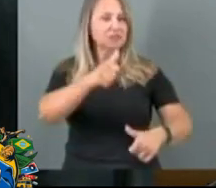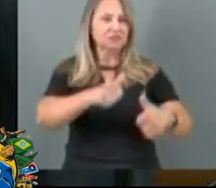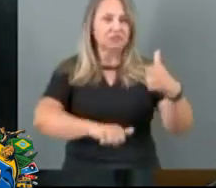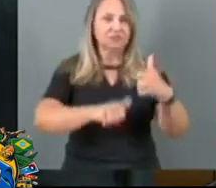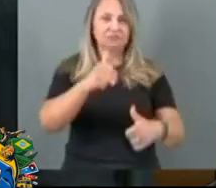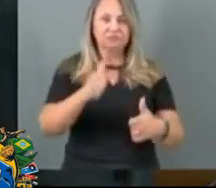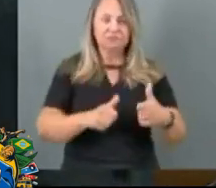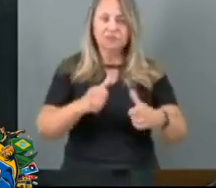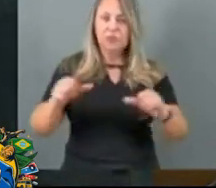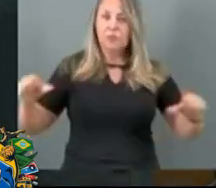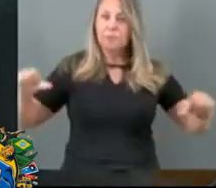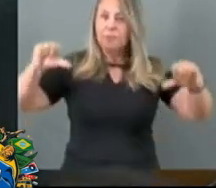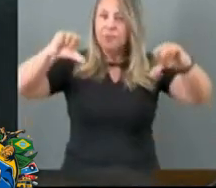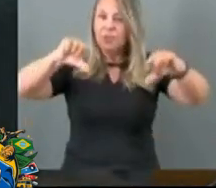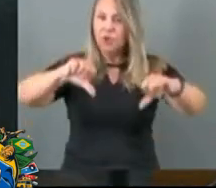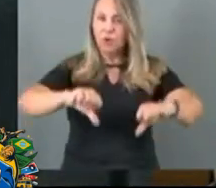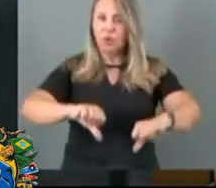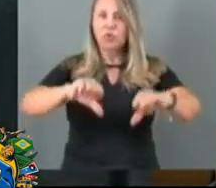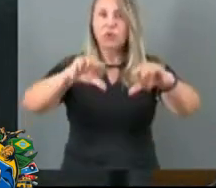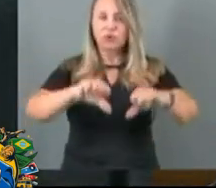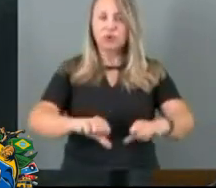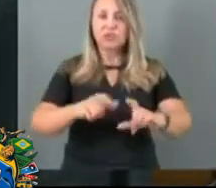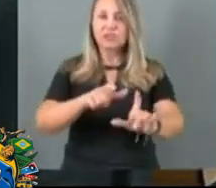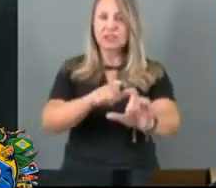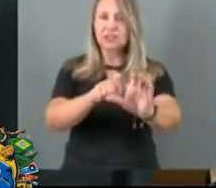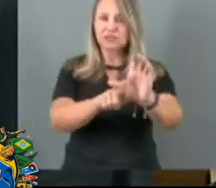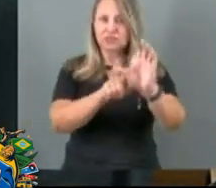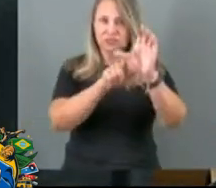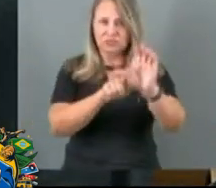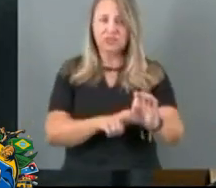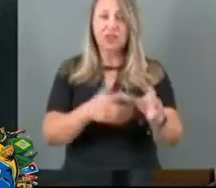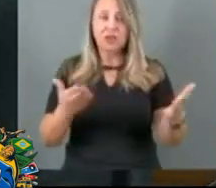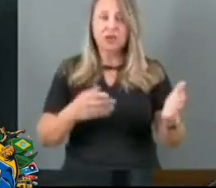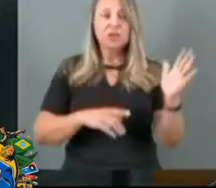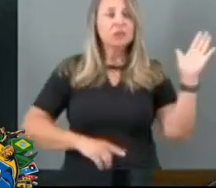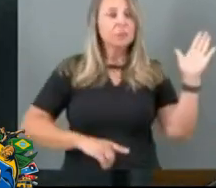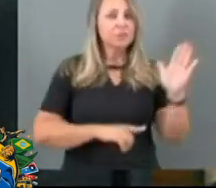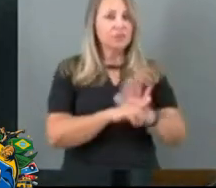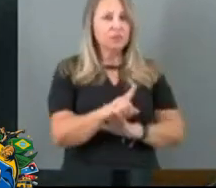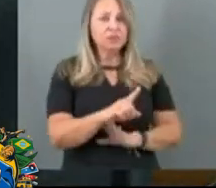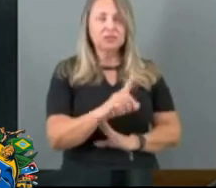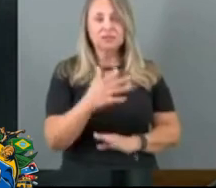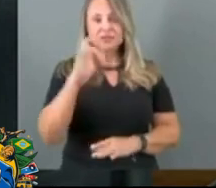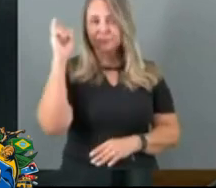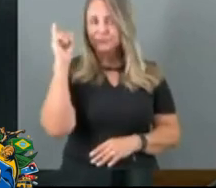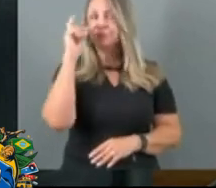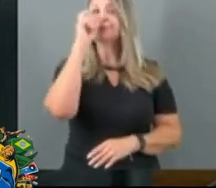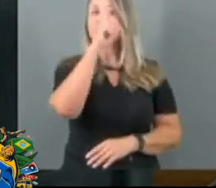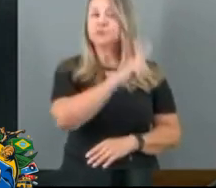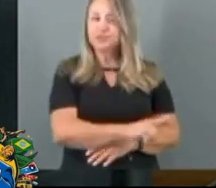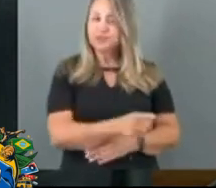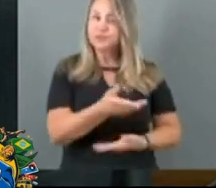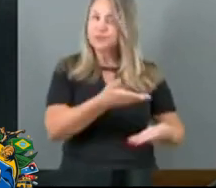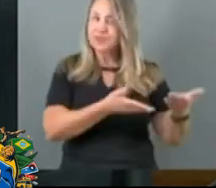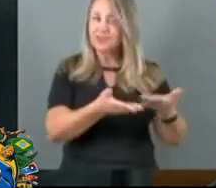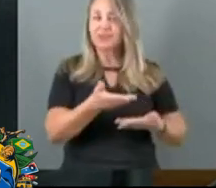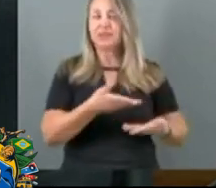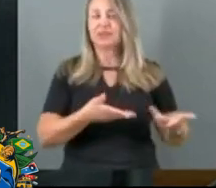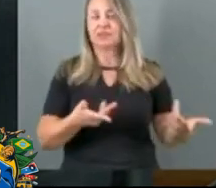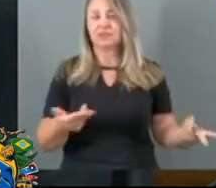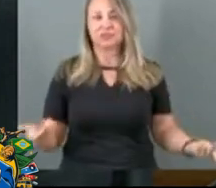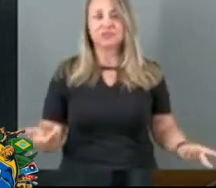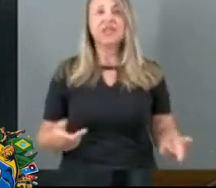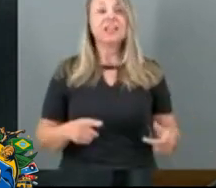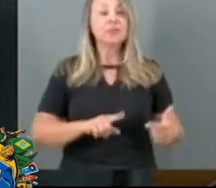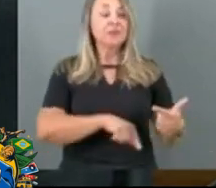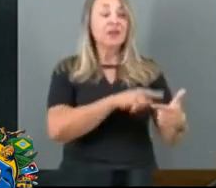sobre a piora da composição da dívida? Essa é a minha pergunta. Não vai ser fácil para o senhor lidar com isso. E a outra